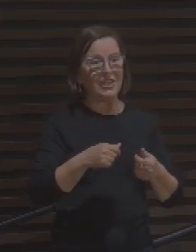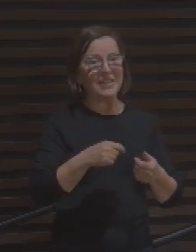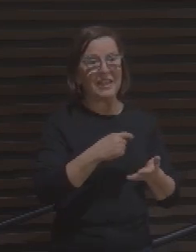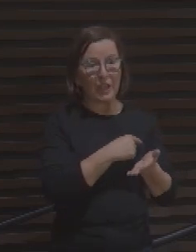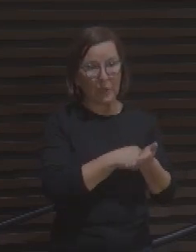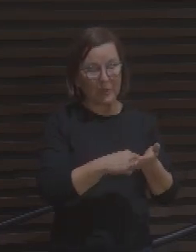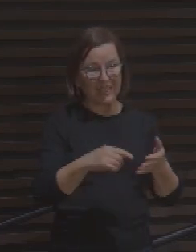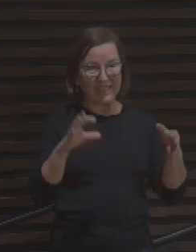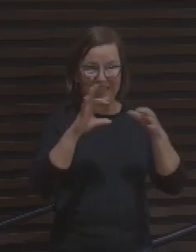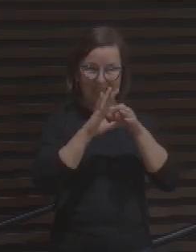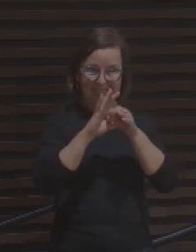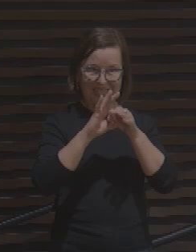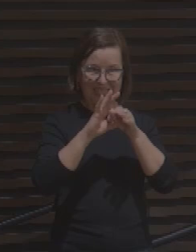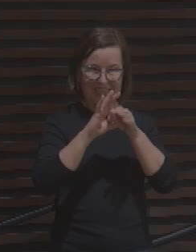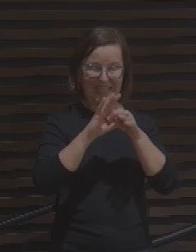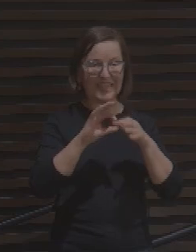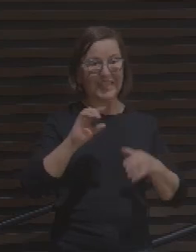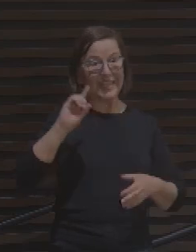Deus